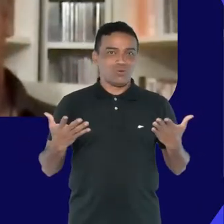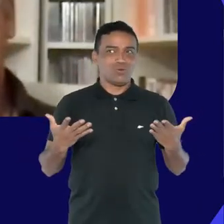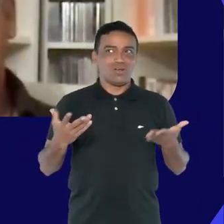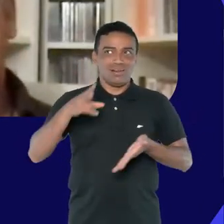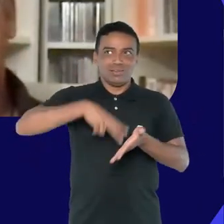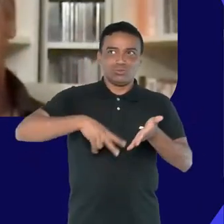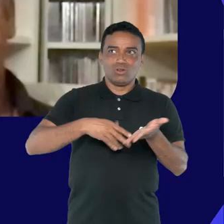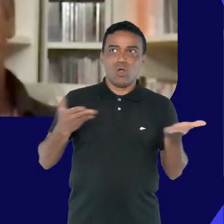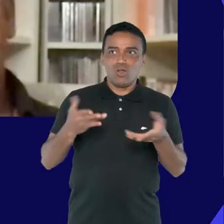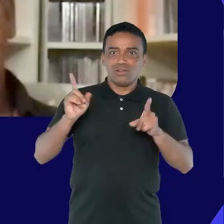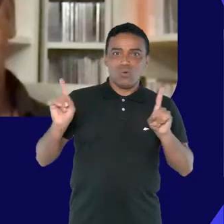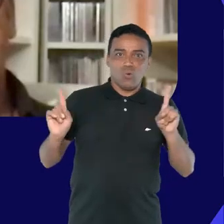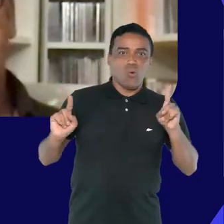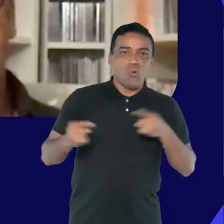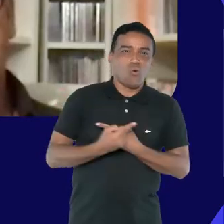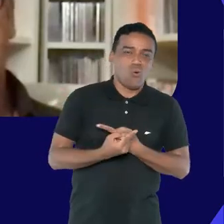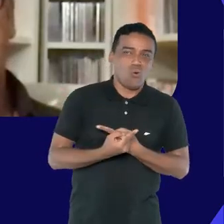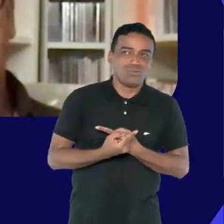de